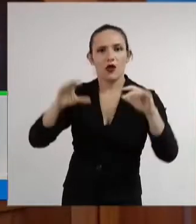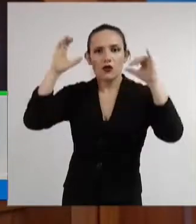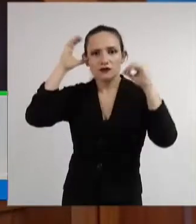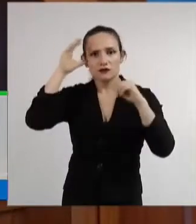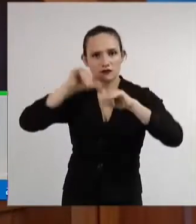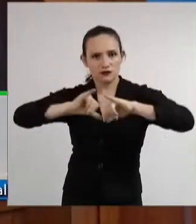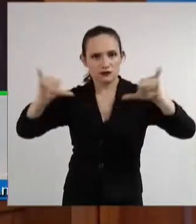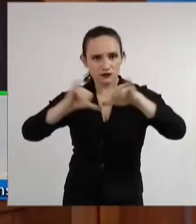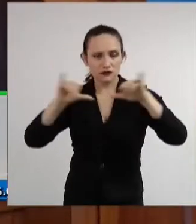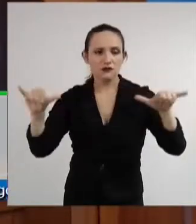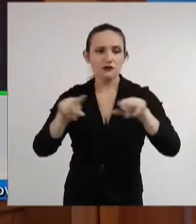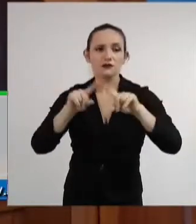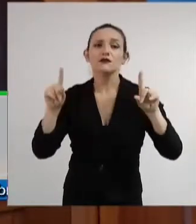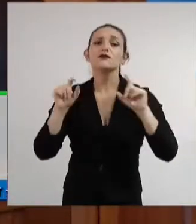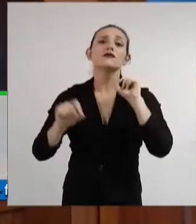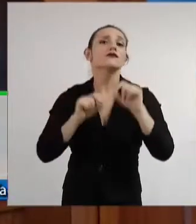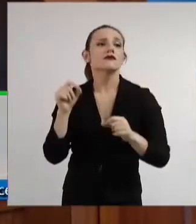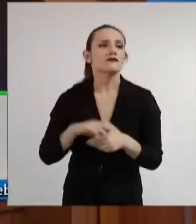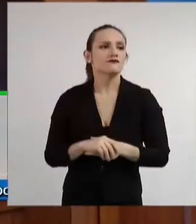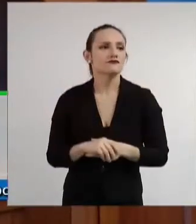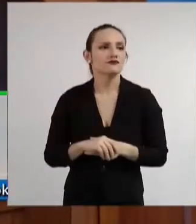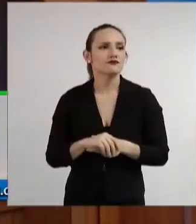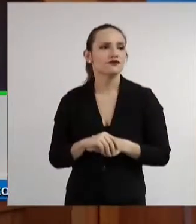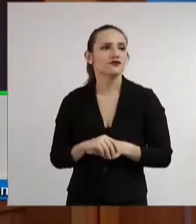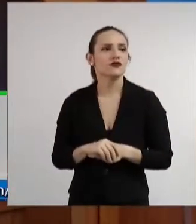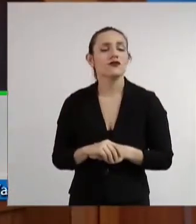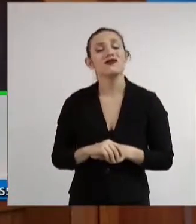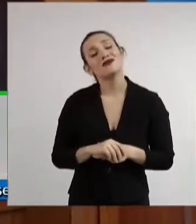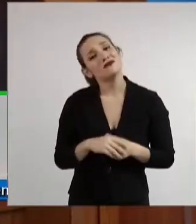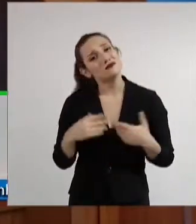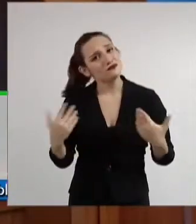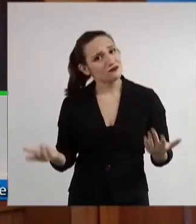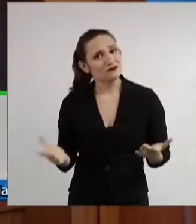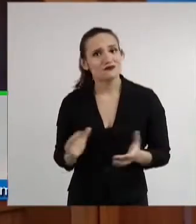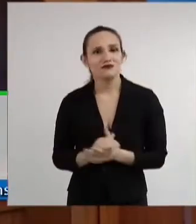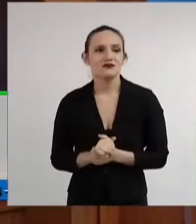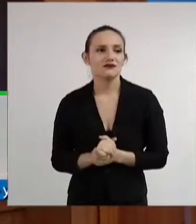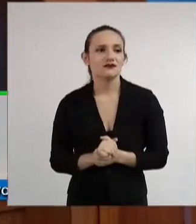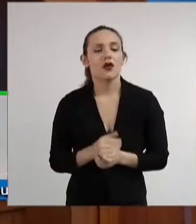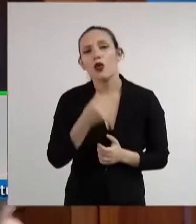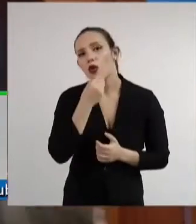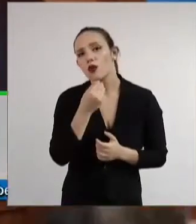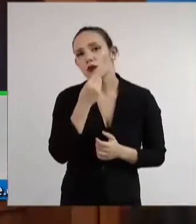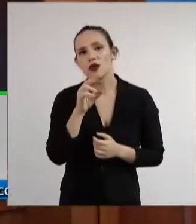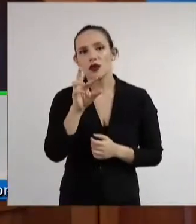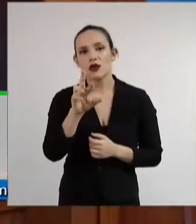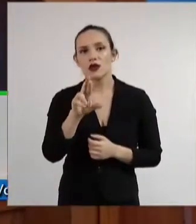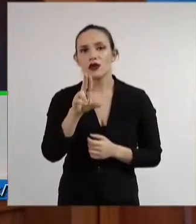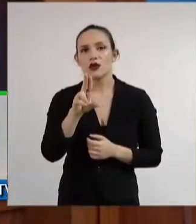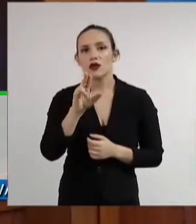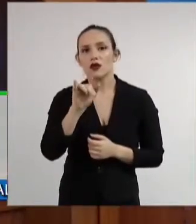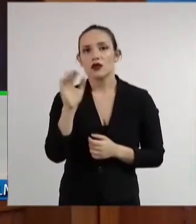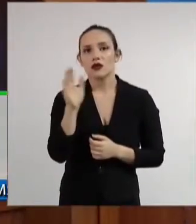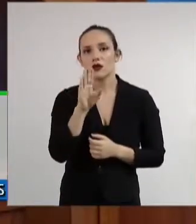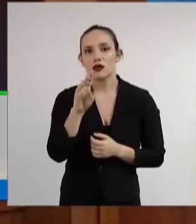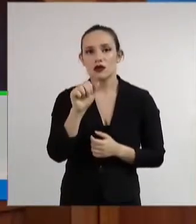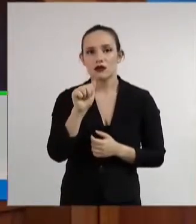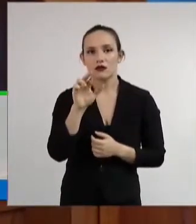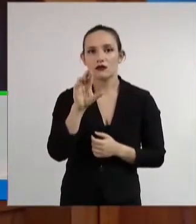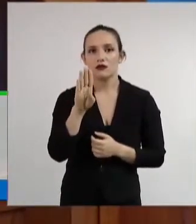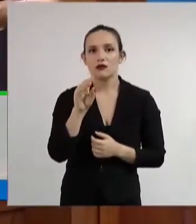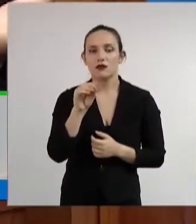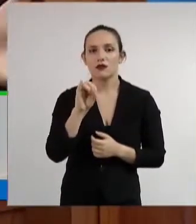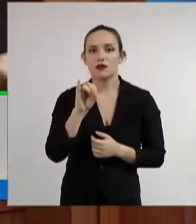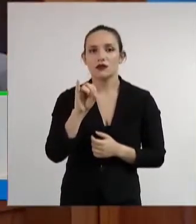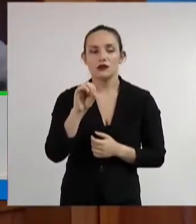os colegas, mas, na verdade, o Rui Barbosa tinha razão. Nós vivemos na inversão de valores,